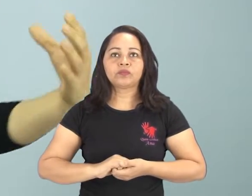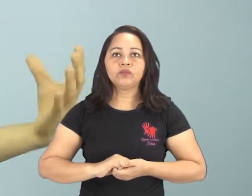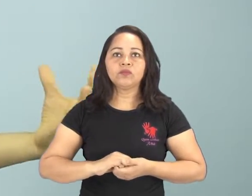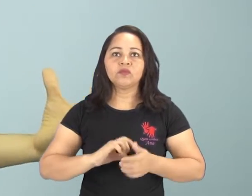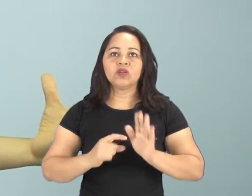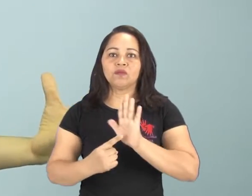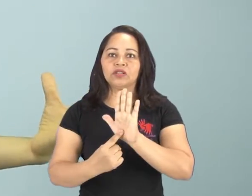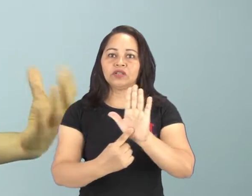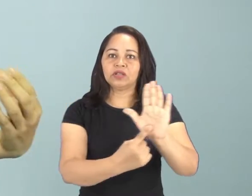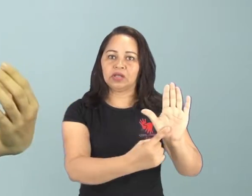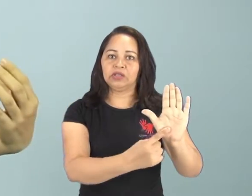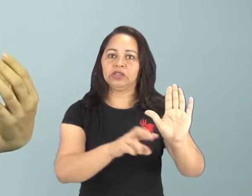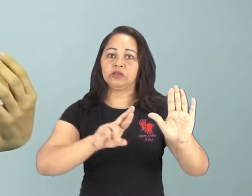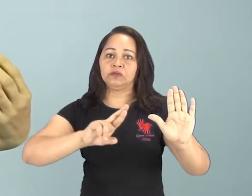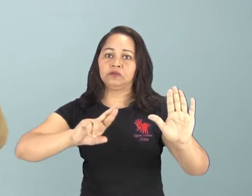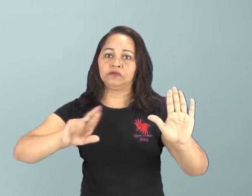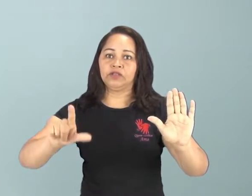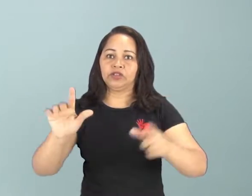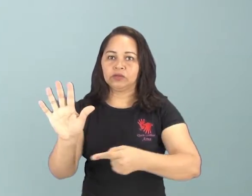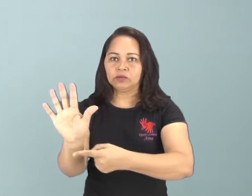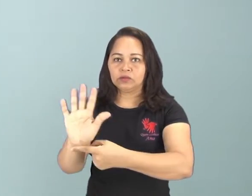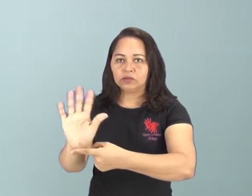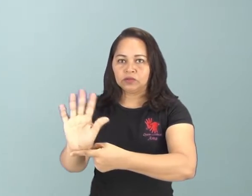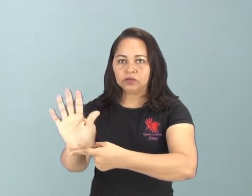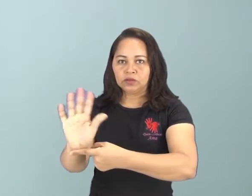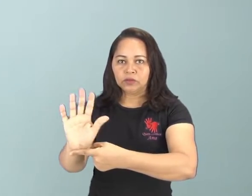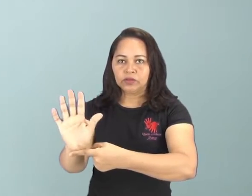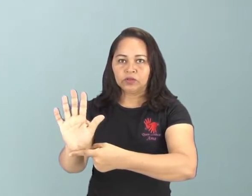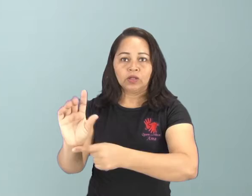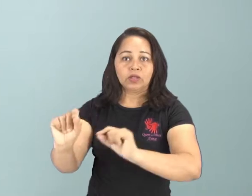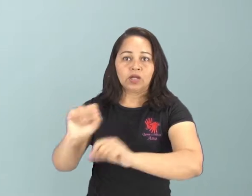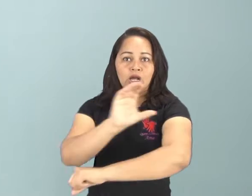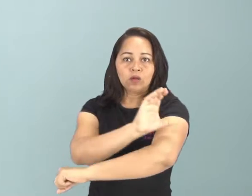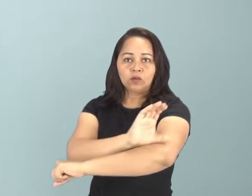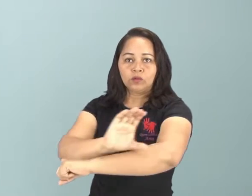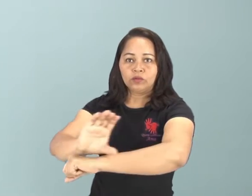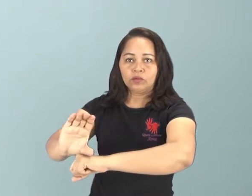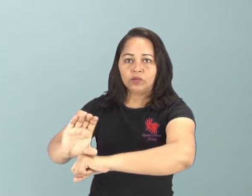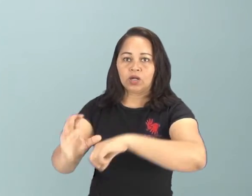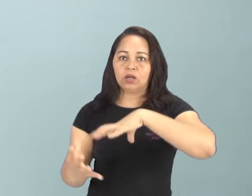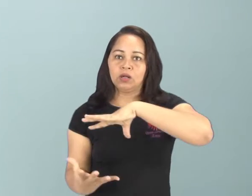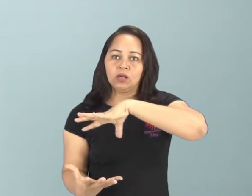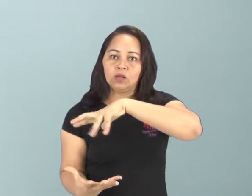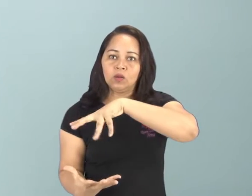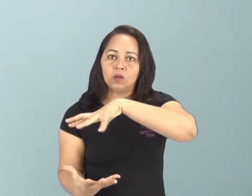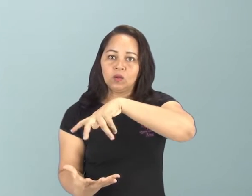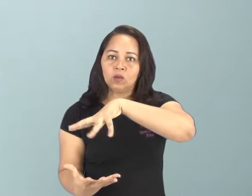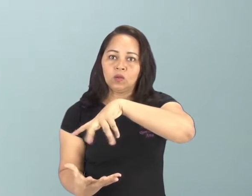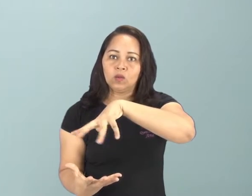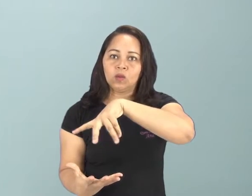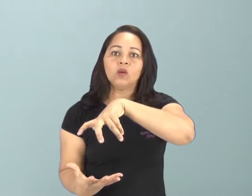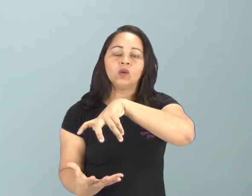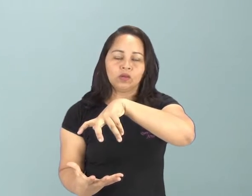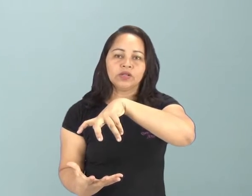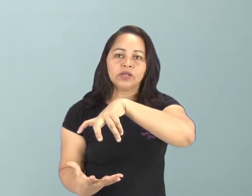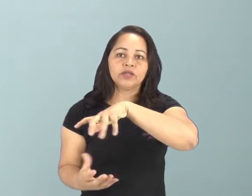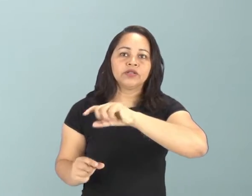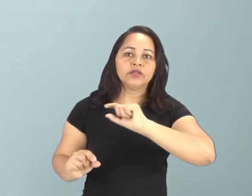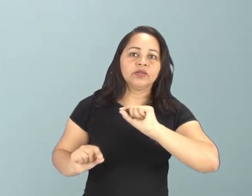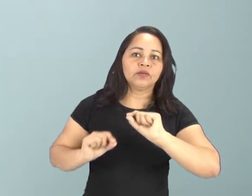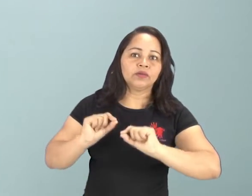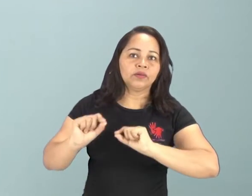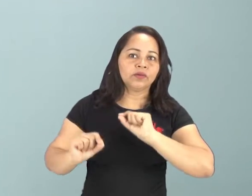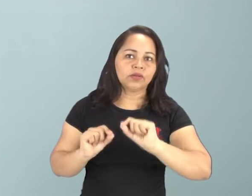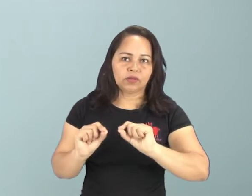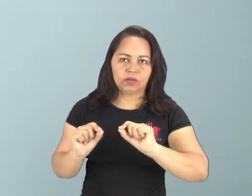uma tela diferente, vamos dizer assim, Trazendo a cultura oriental para a gente conhecer um pouquinho mais. E o cinema oriental, ele